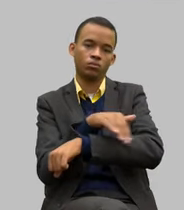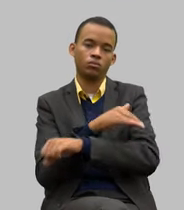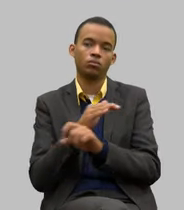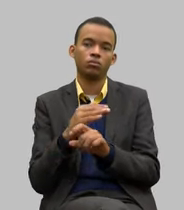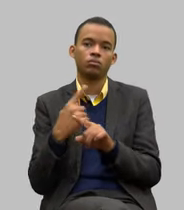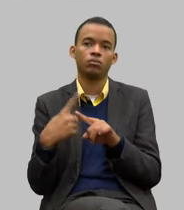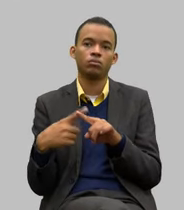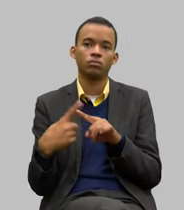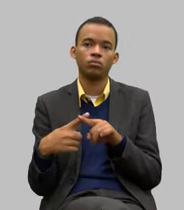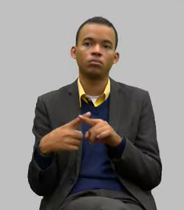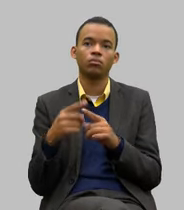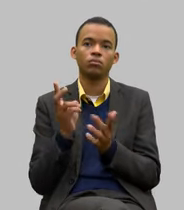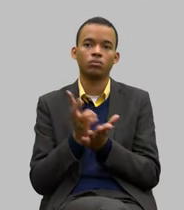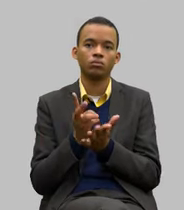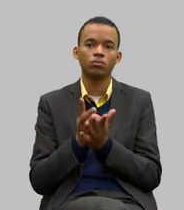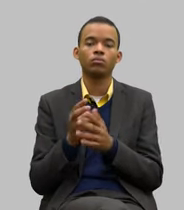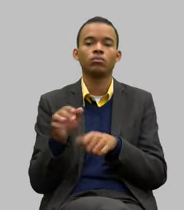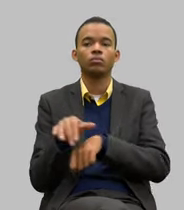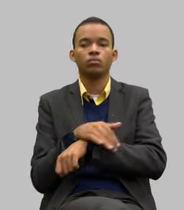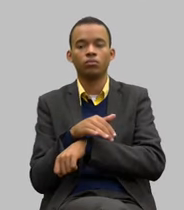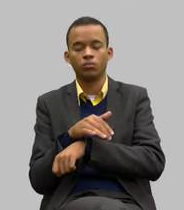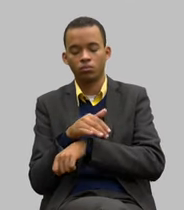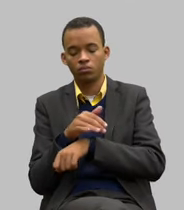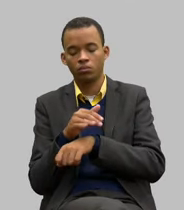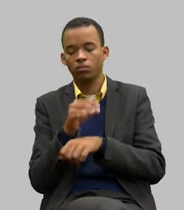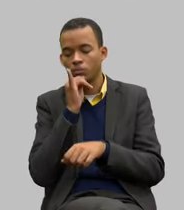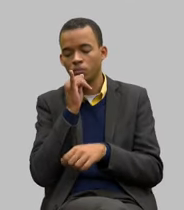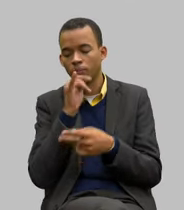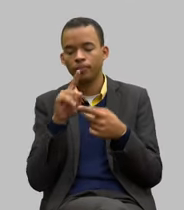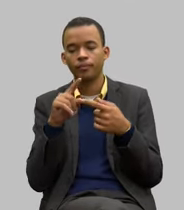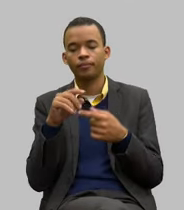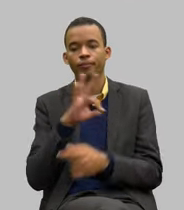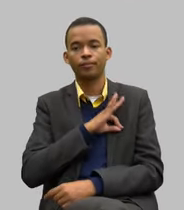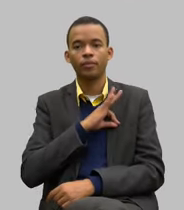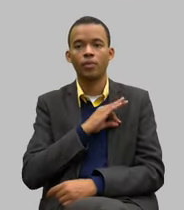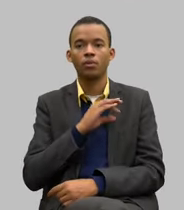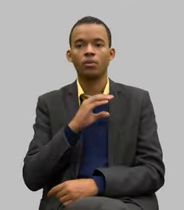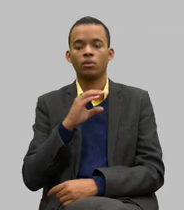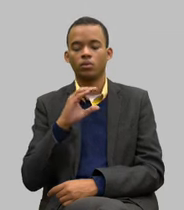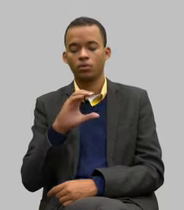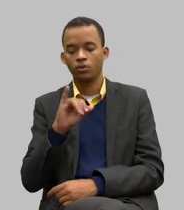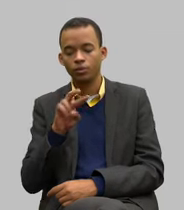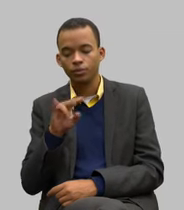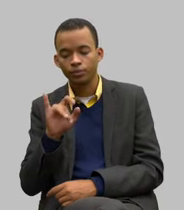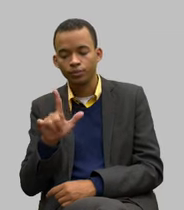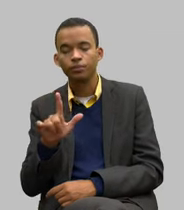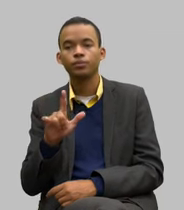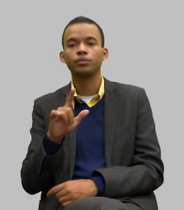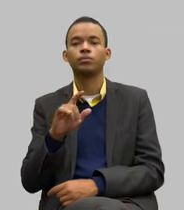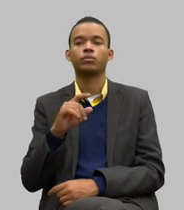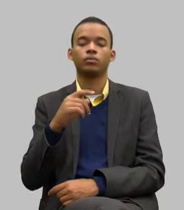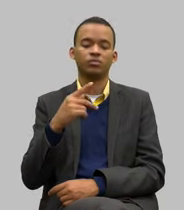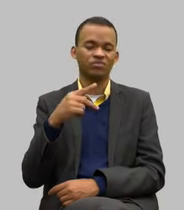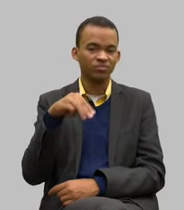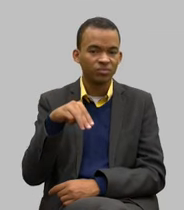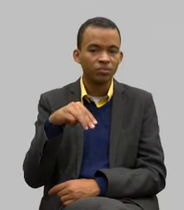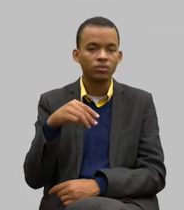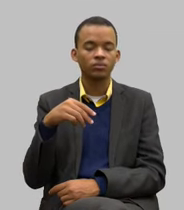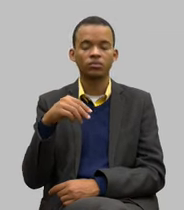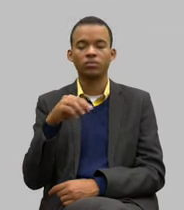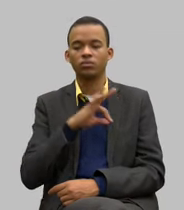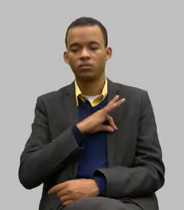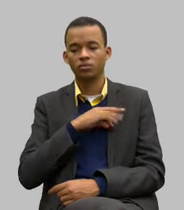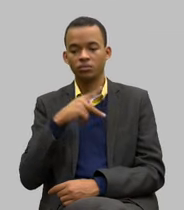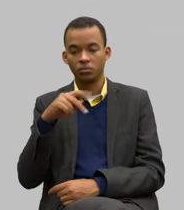que tanto Polícia Civil Polícia Militar Polícia penal S educativo fazer todo o esforço para que